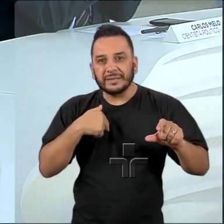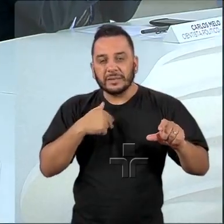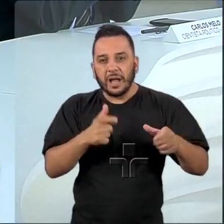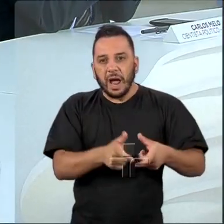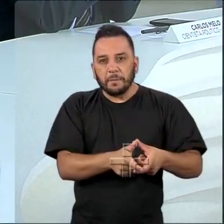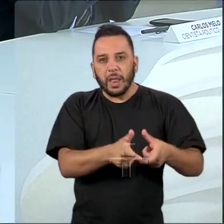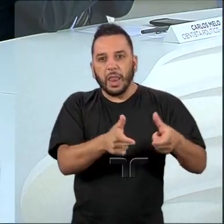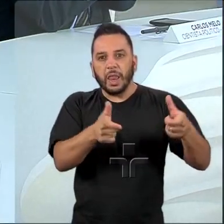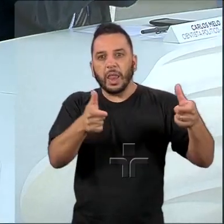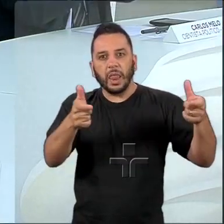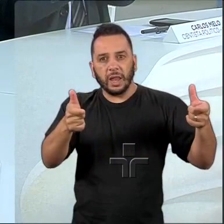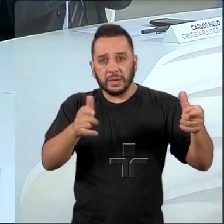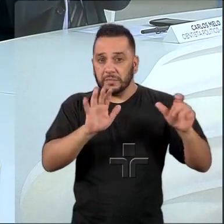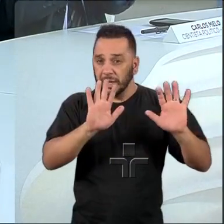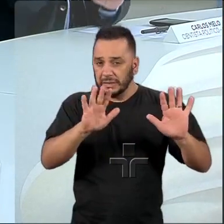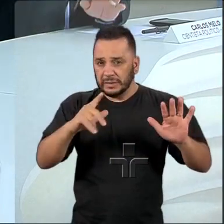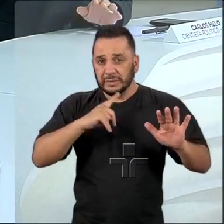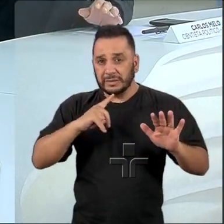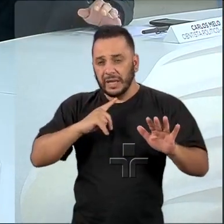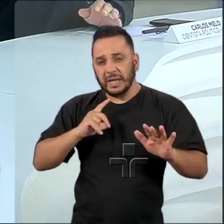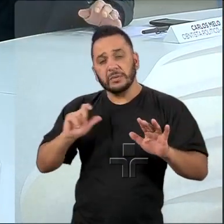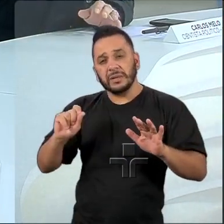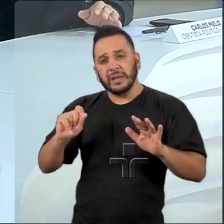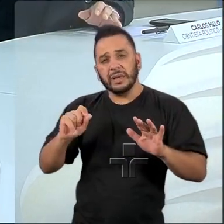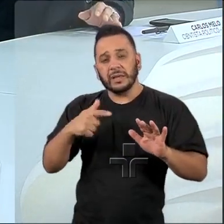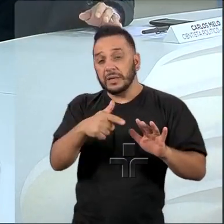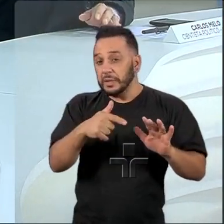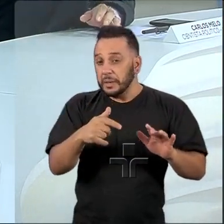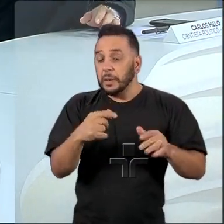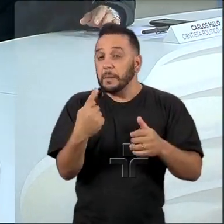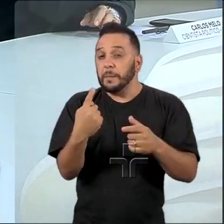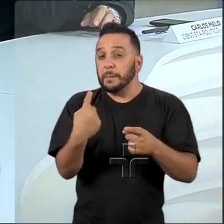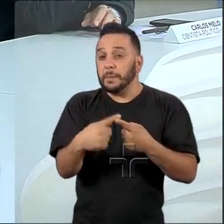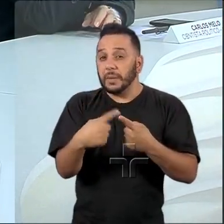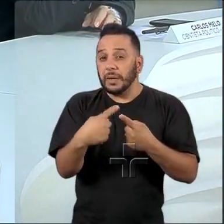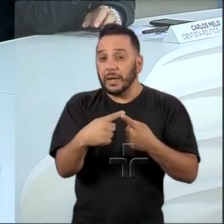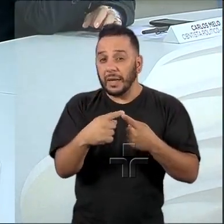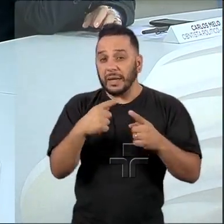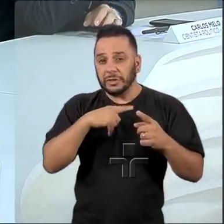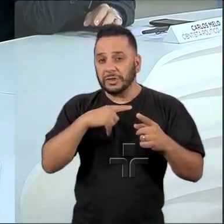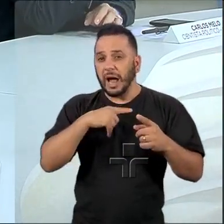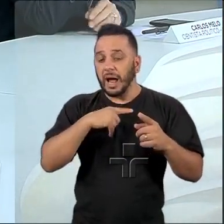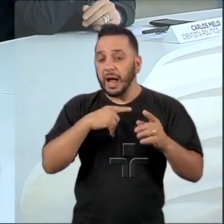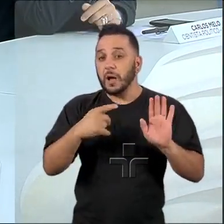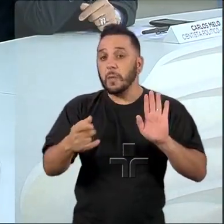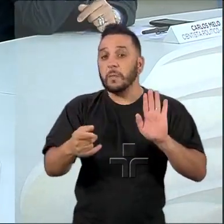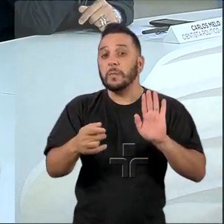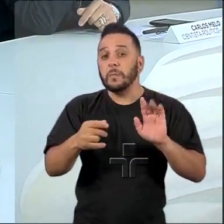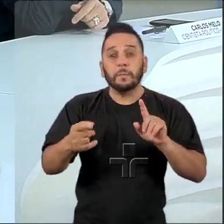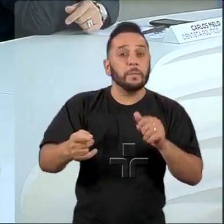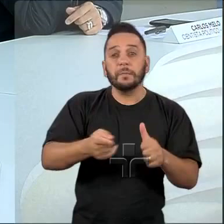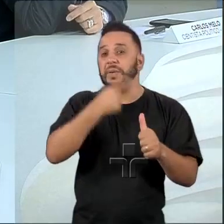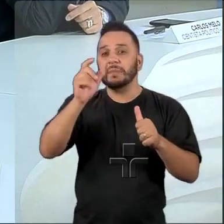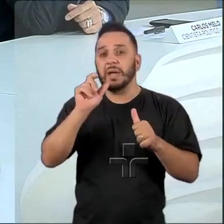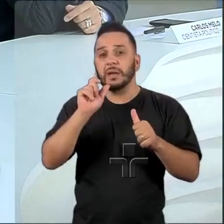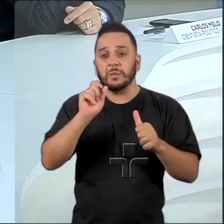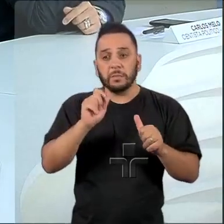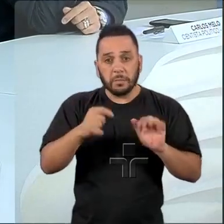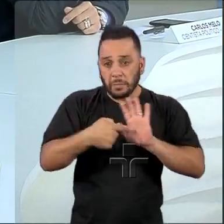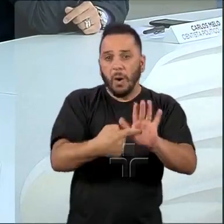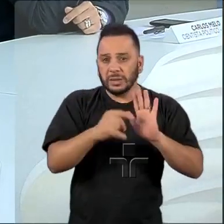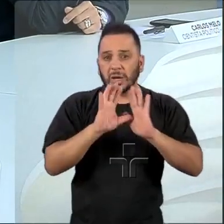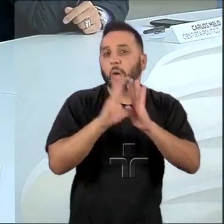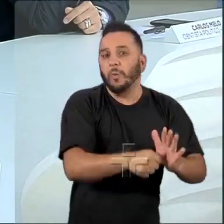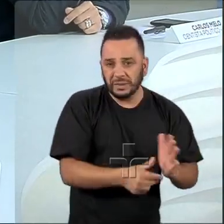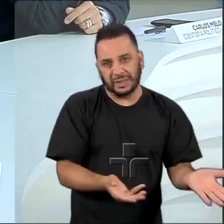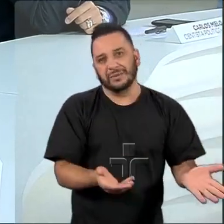verdade, é um antissistema e o PT foi o que chegou ali para Colou nele, claro, mas o que o Ascânio disse agora que é muito importante, a